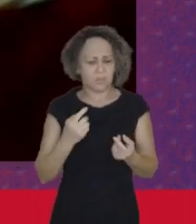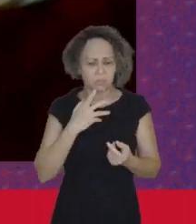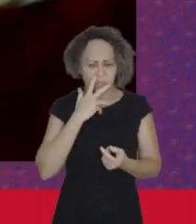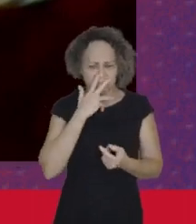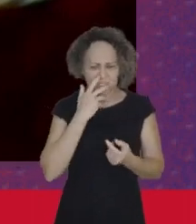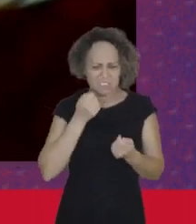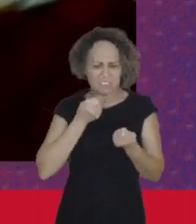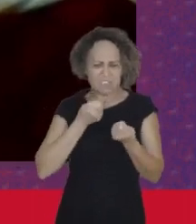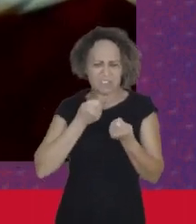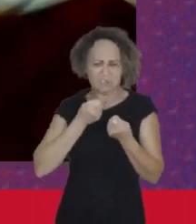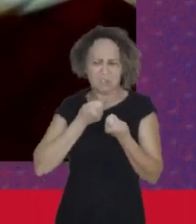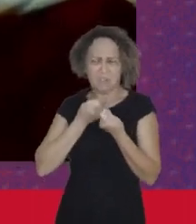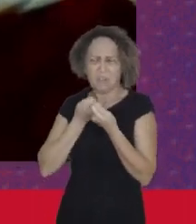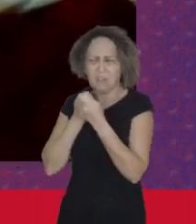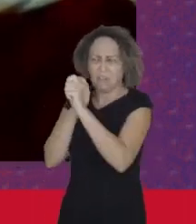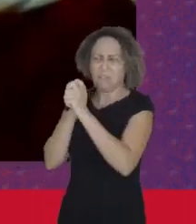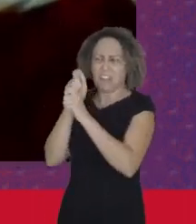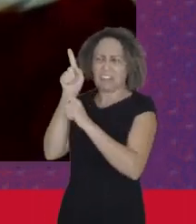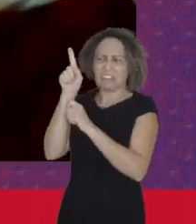a Deus.